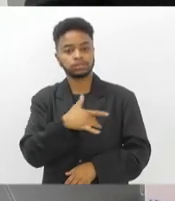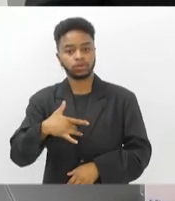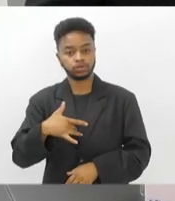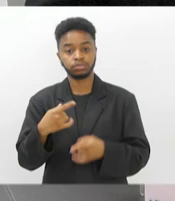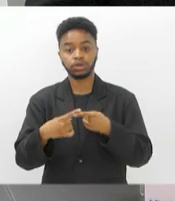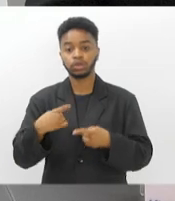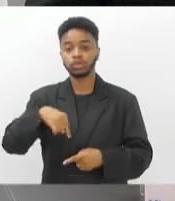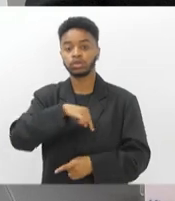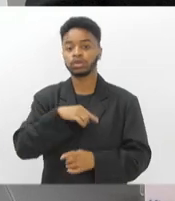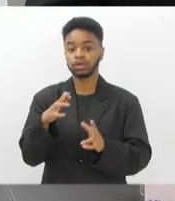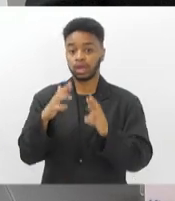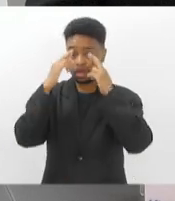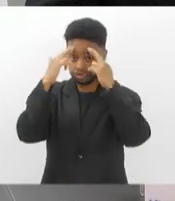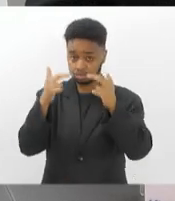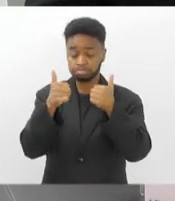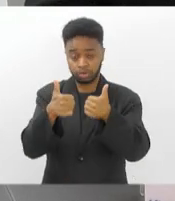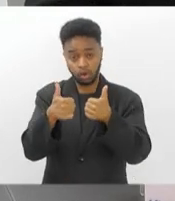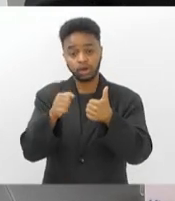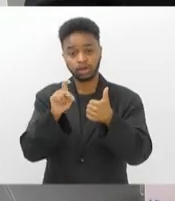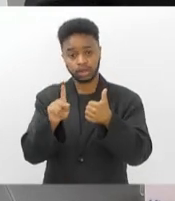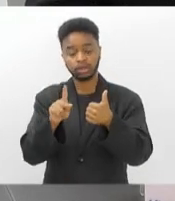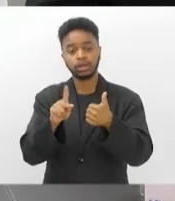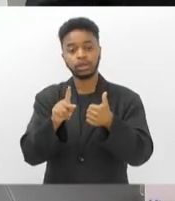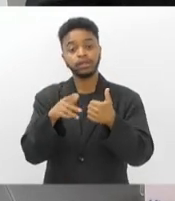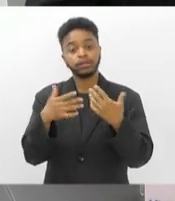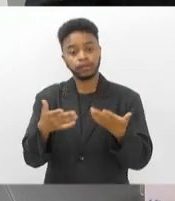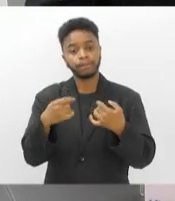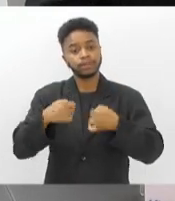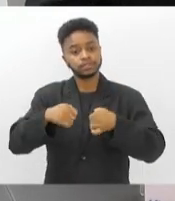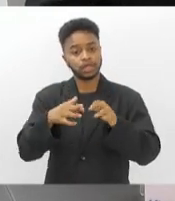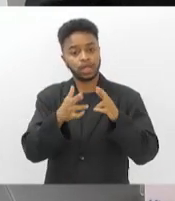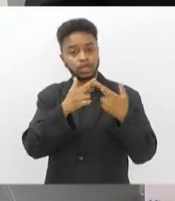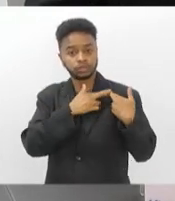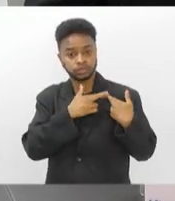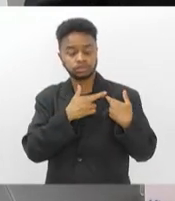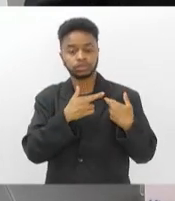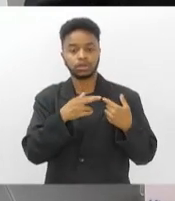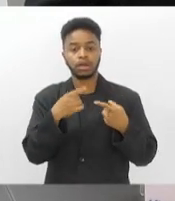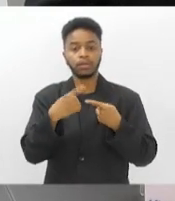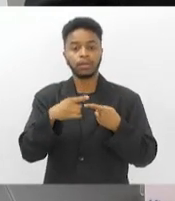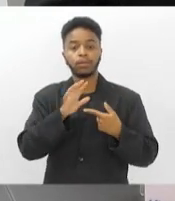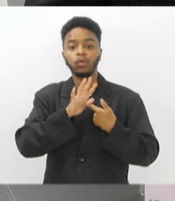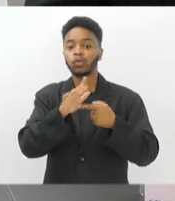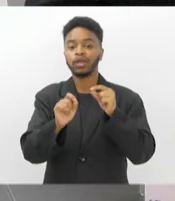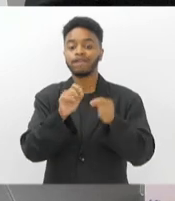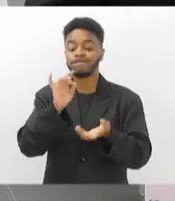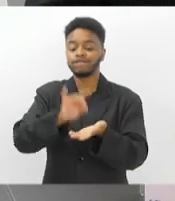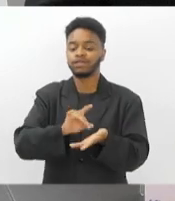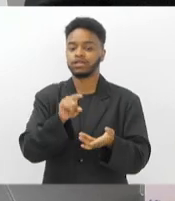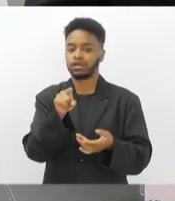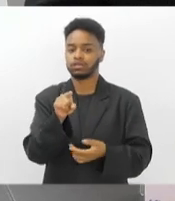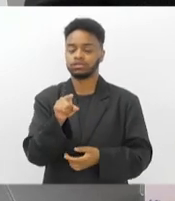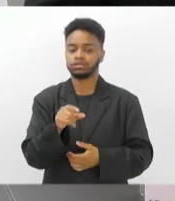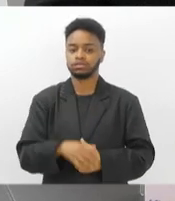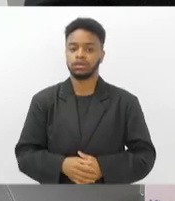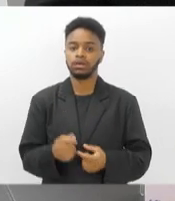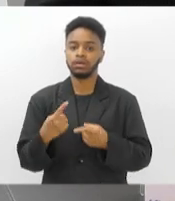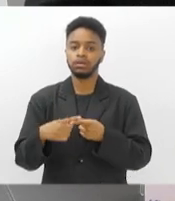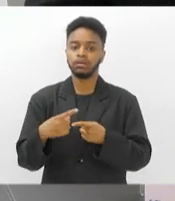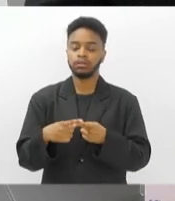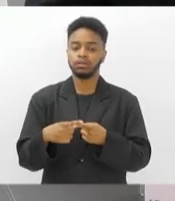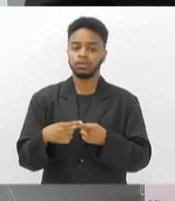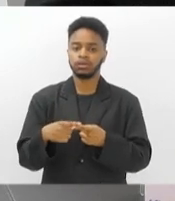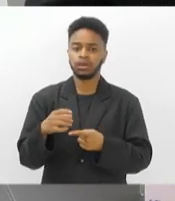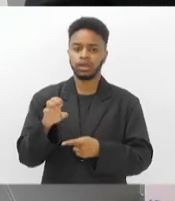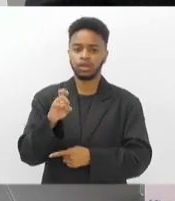responsáveis por isso então vamos ter responsabilidade para tratar exatamente o que é a verdade me perguntaram um um o o